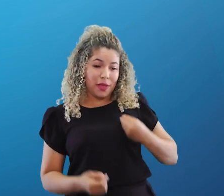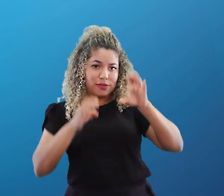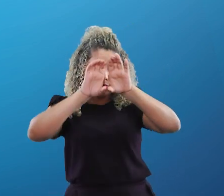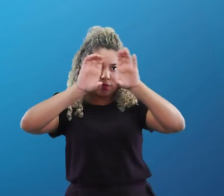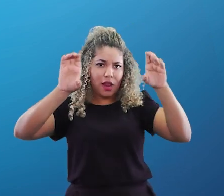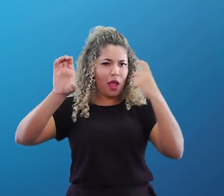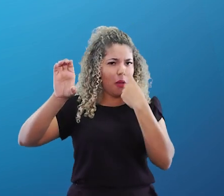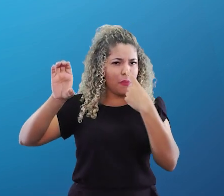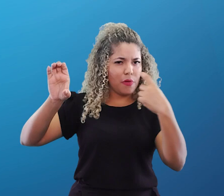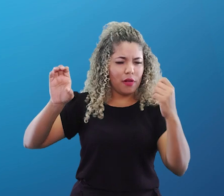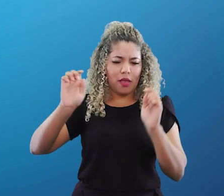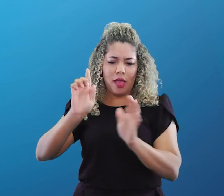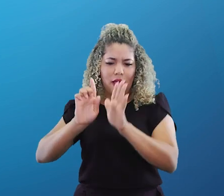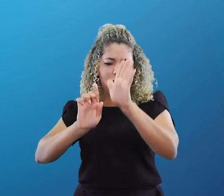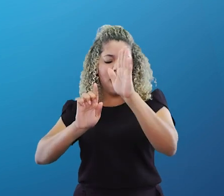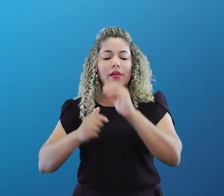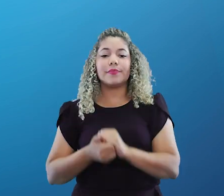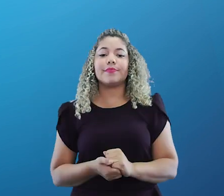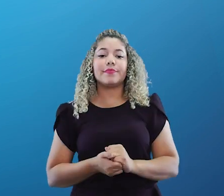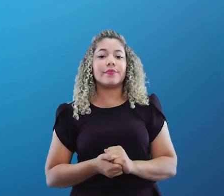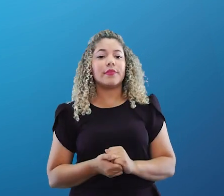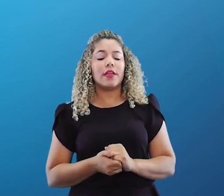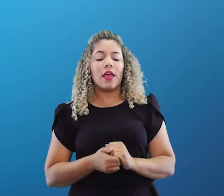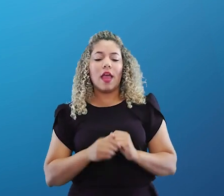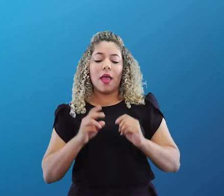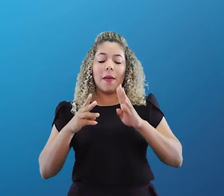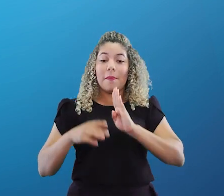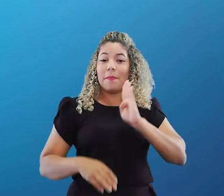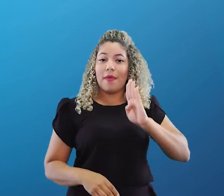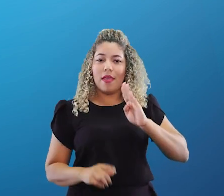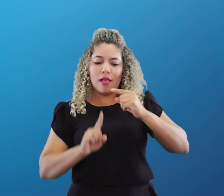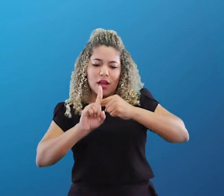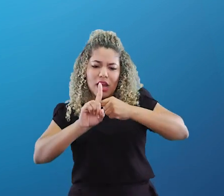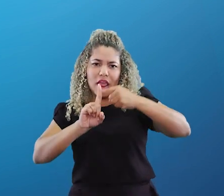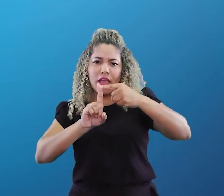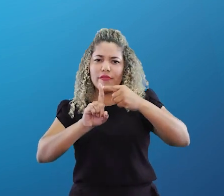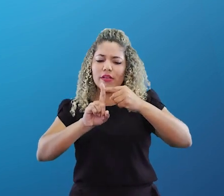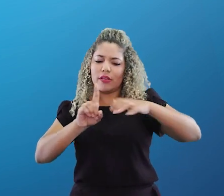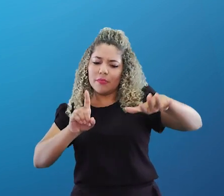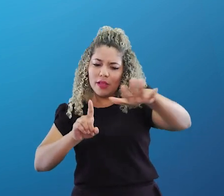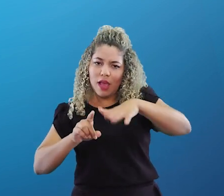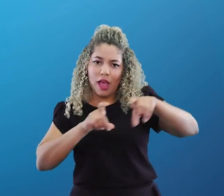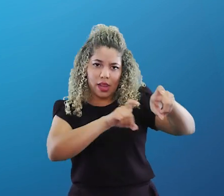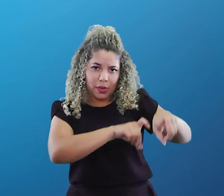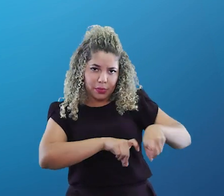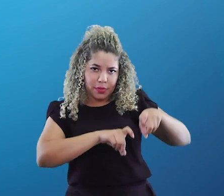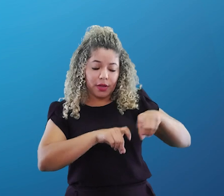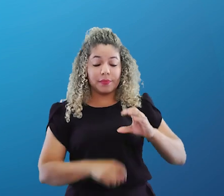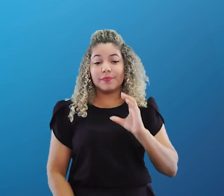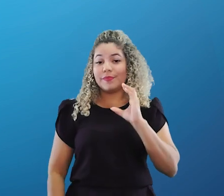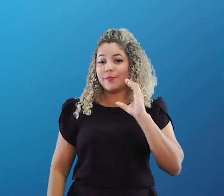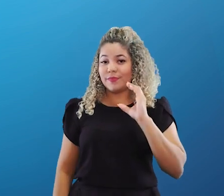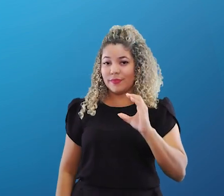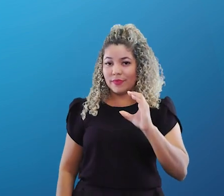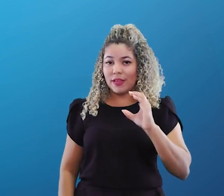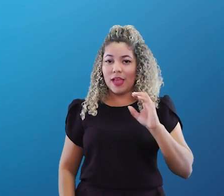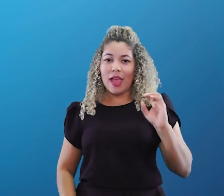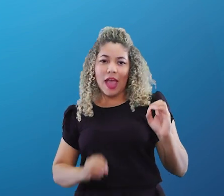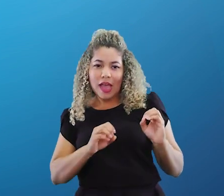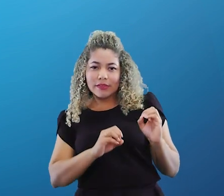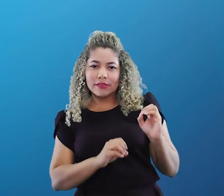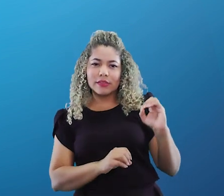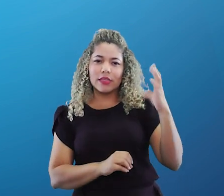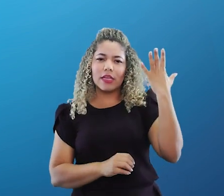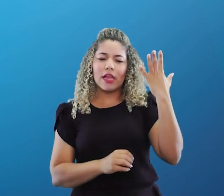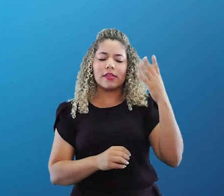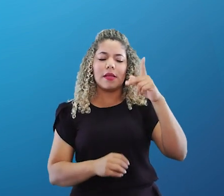atmosfera. Letra B. A elevação das temperaturas nos espaços rurais. C. A formação das